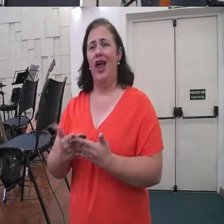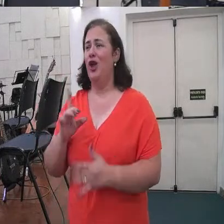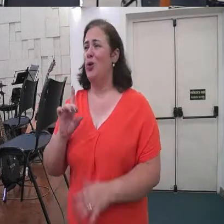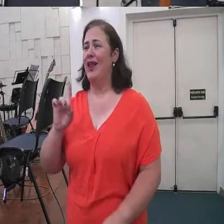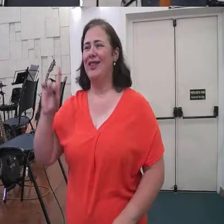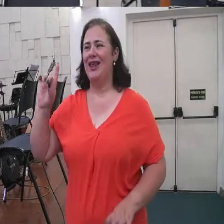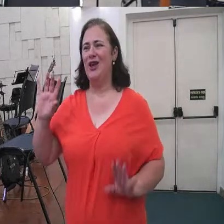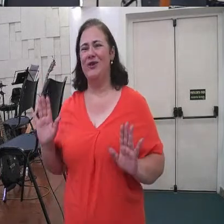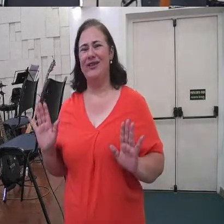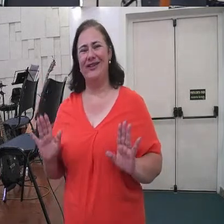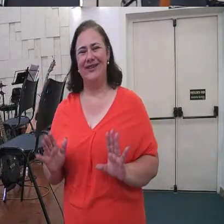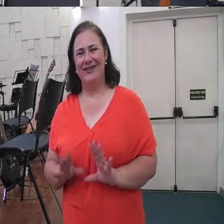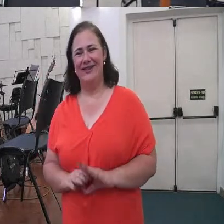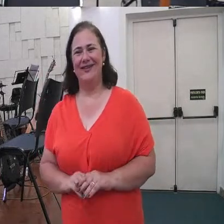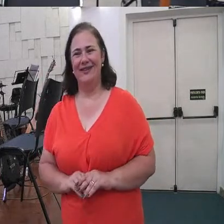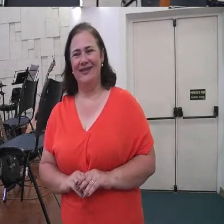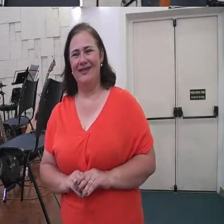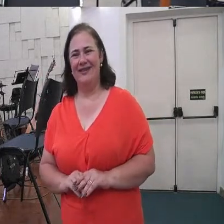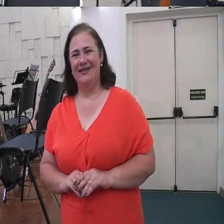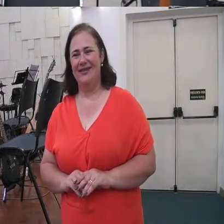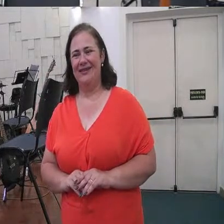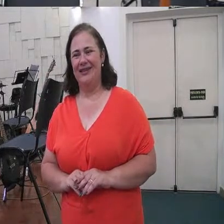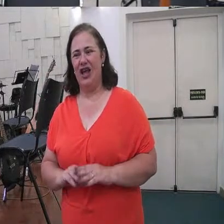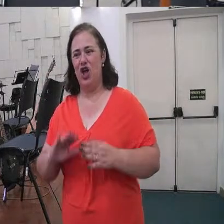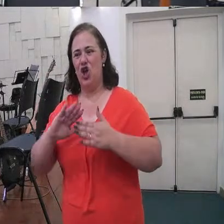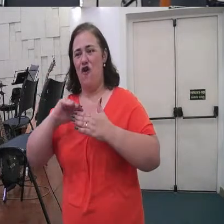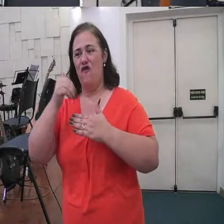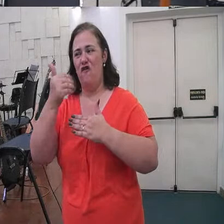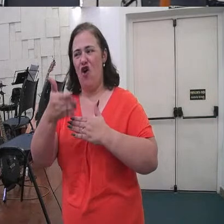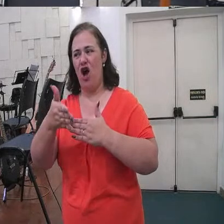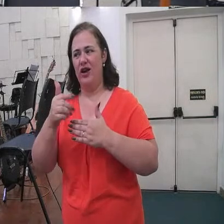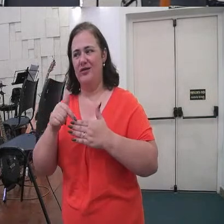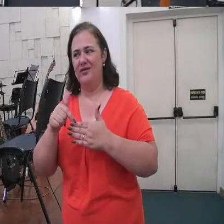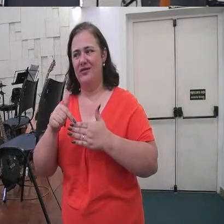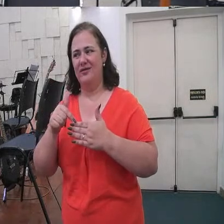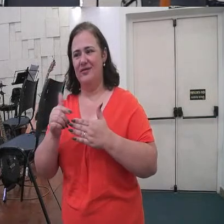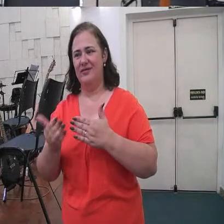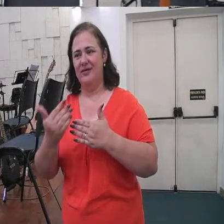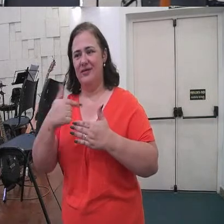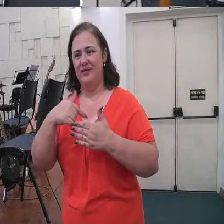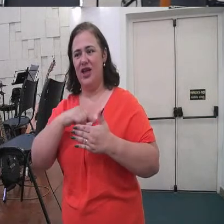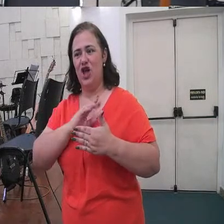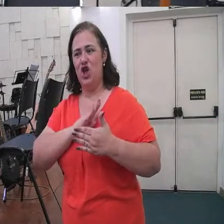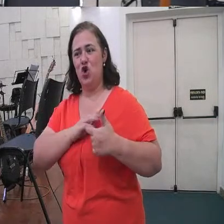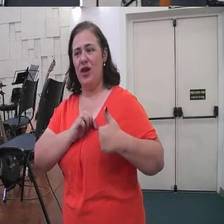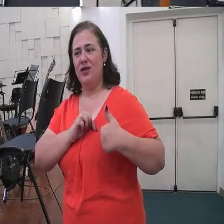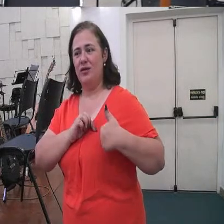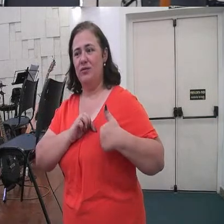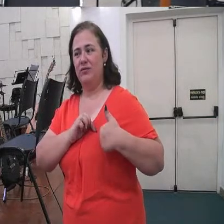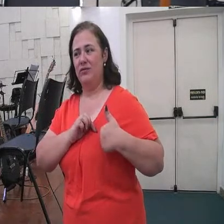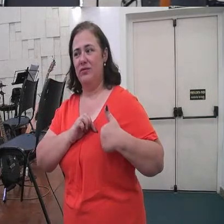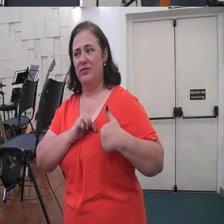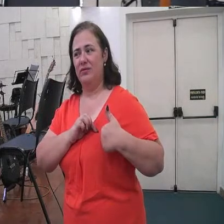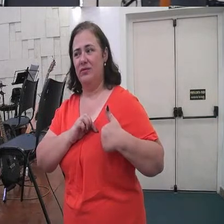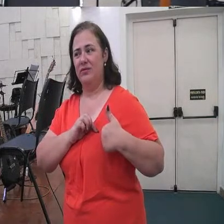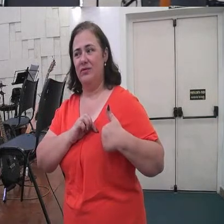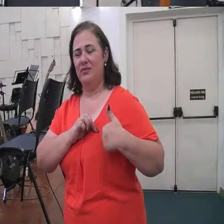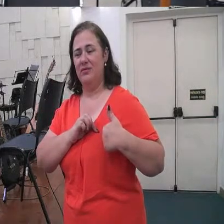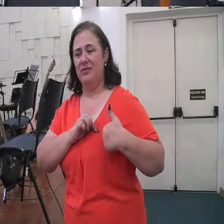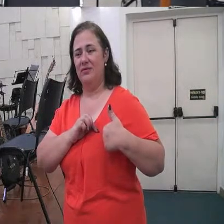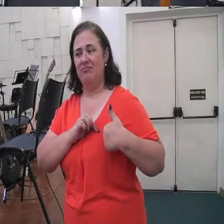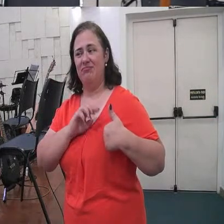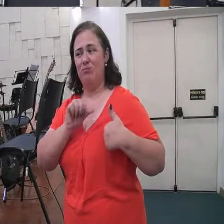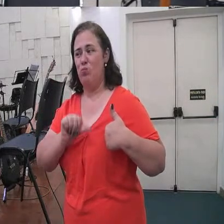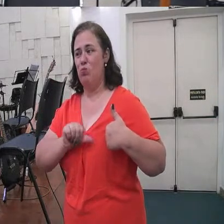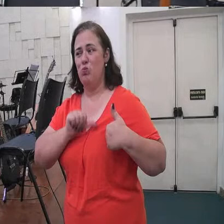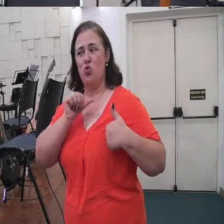uma embarcação em cima das ondas do mar. Mas ele fez no desenho algo